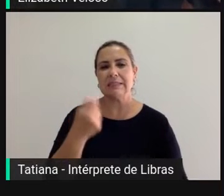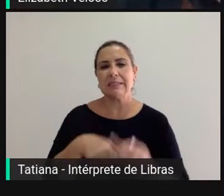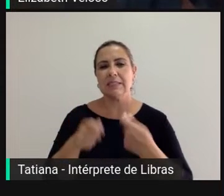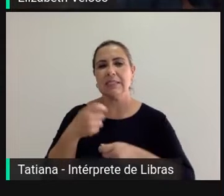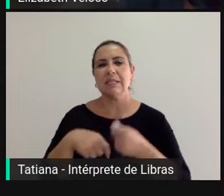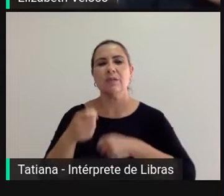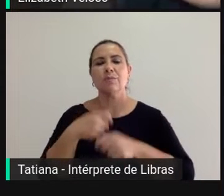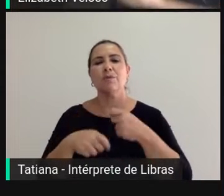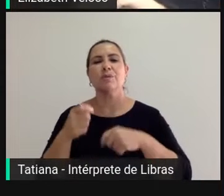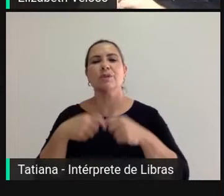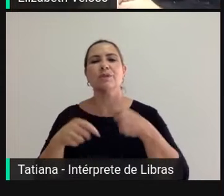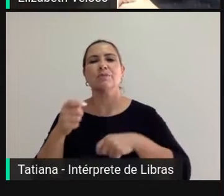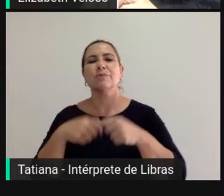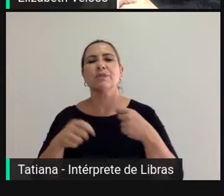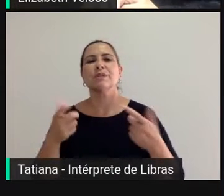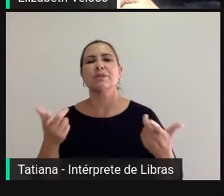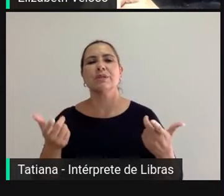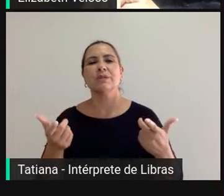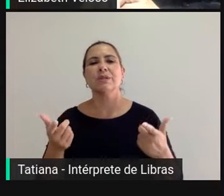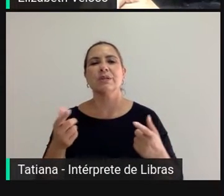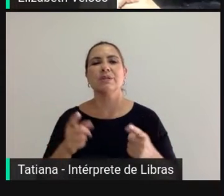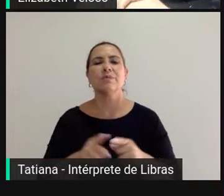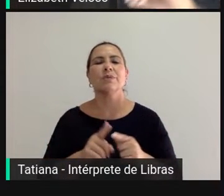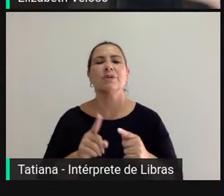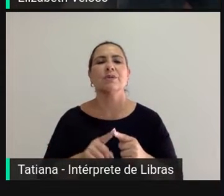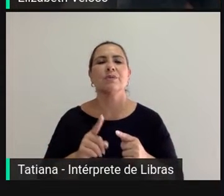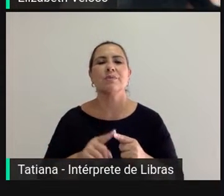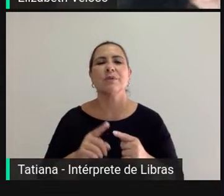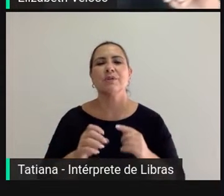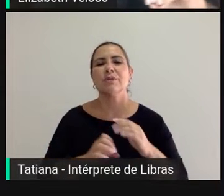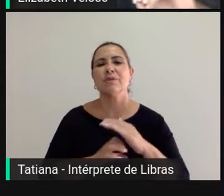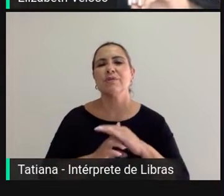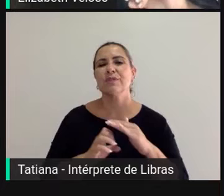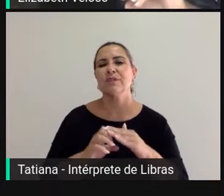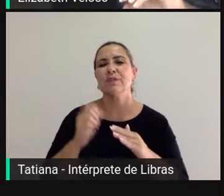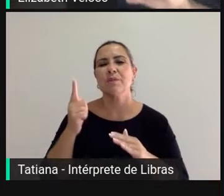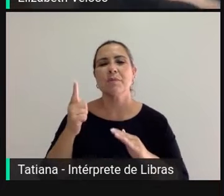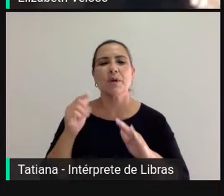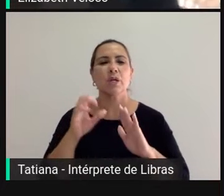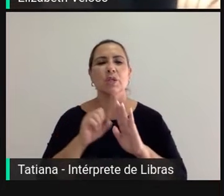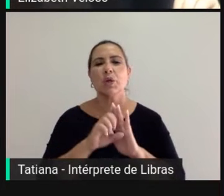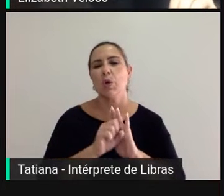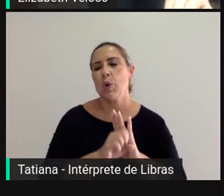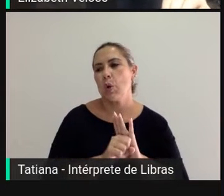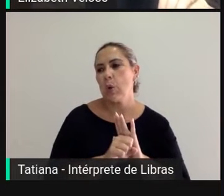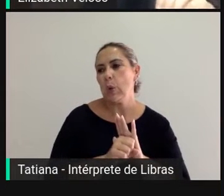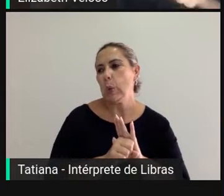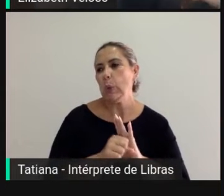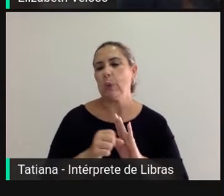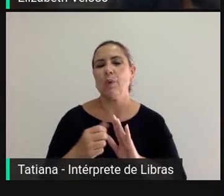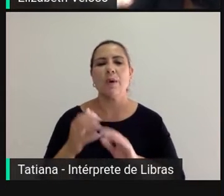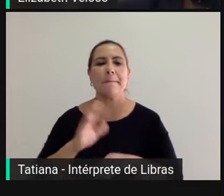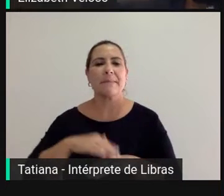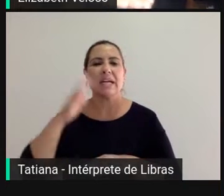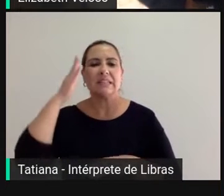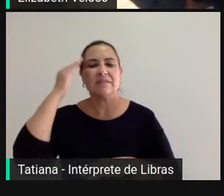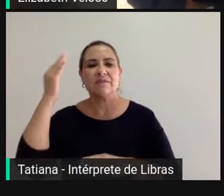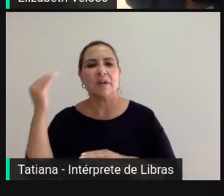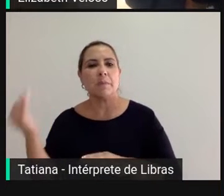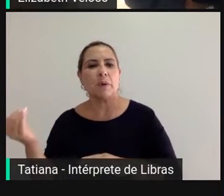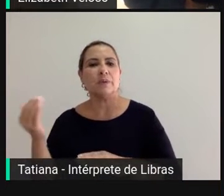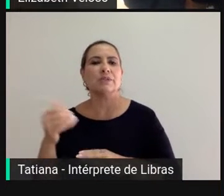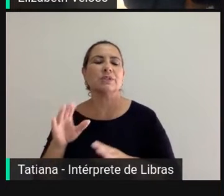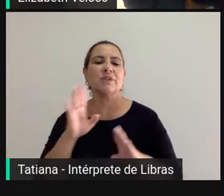mundo, e elas foram simplesmente substituídas por empresas como Google, como Apple, como Facebook, que estão hoje no topo